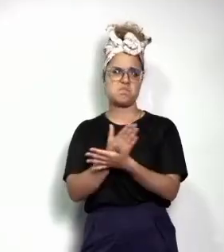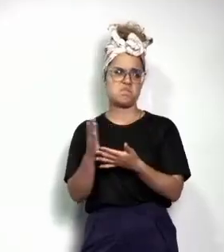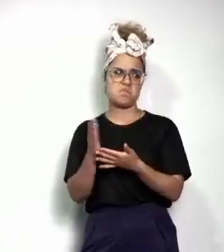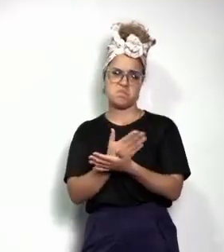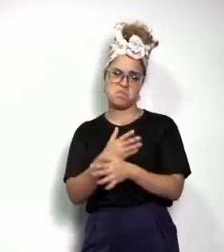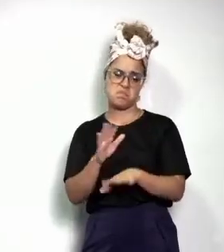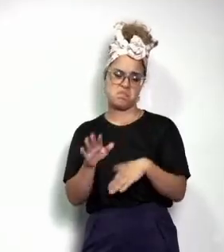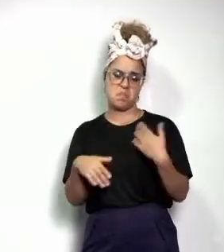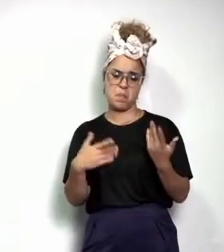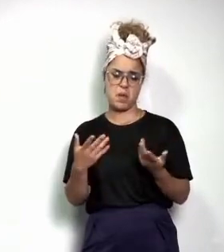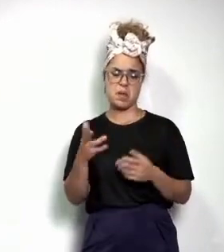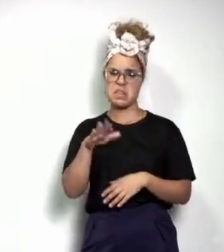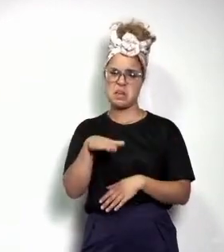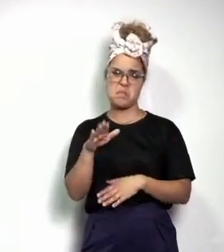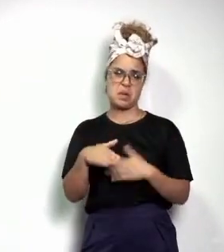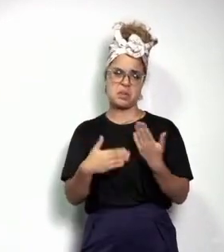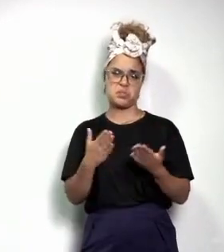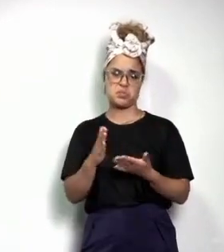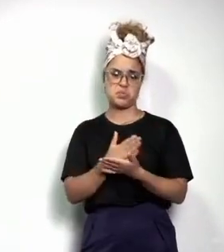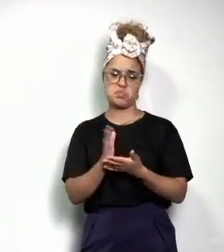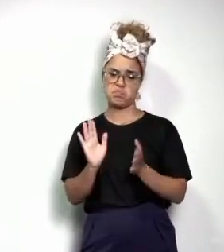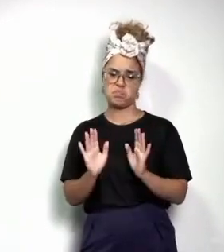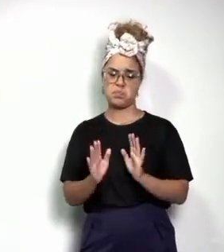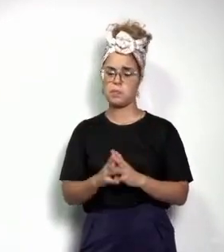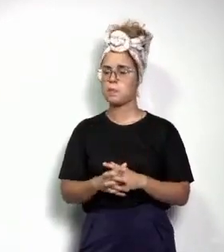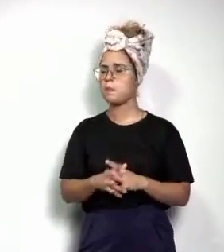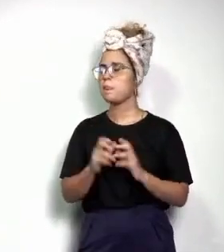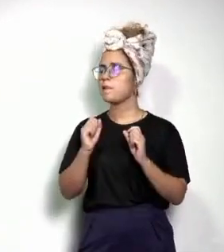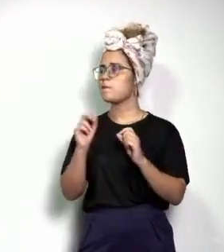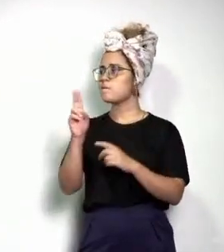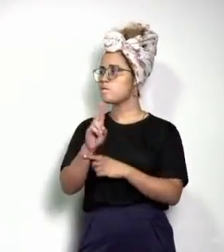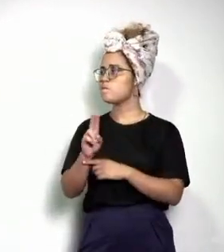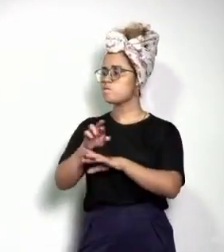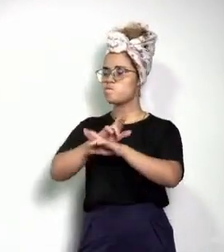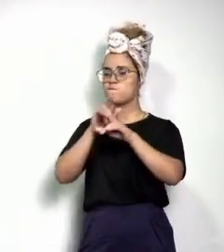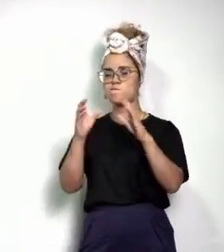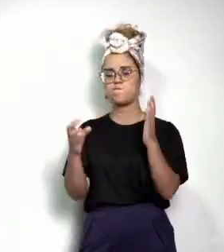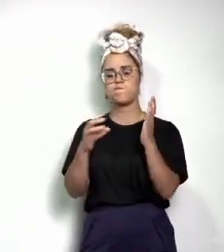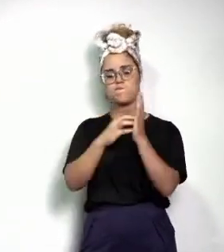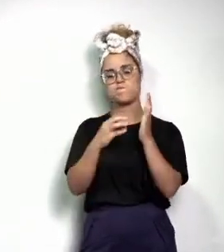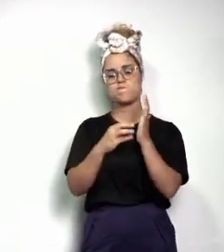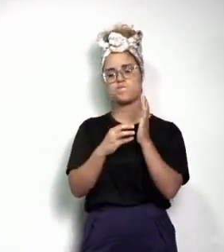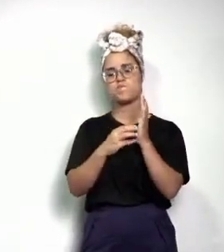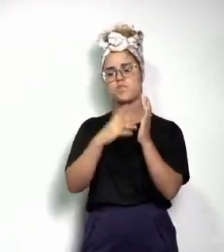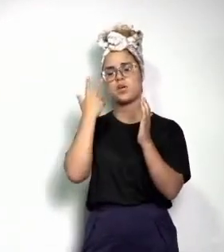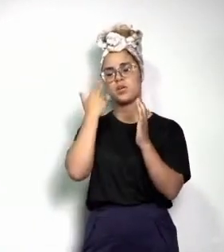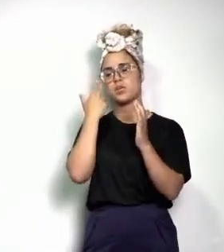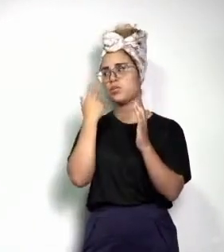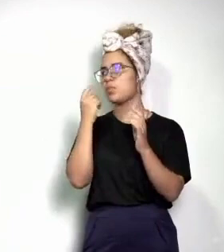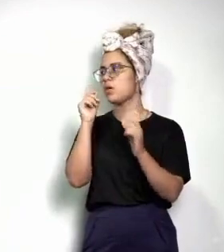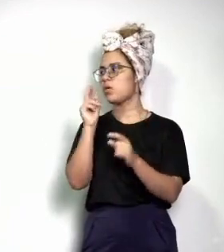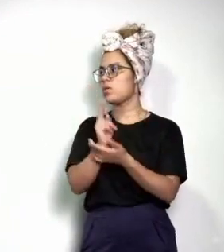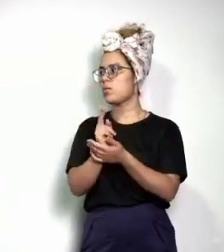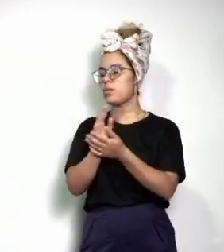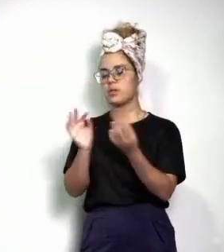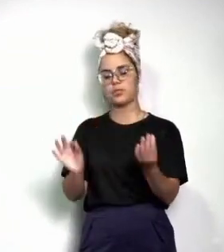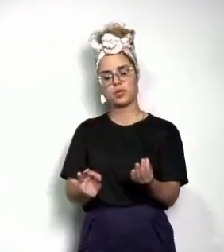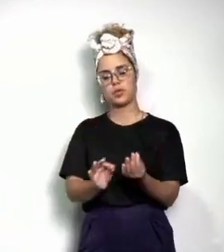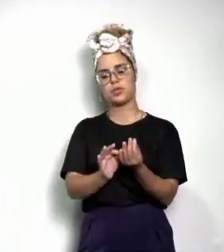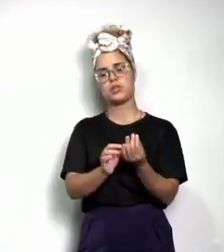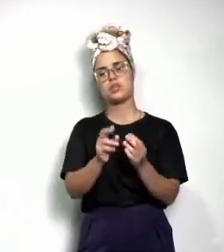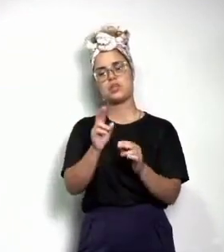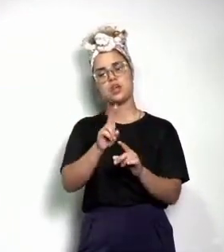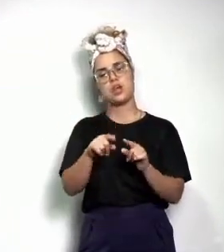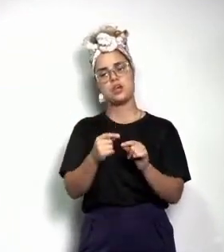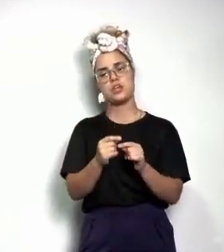não é? Você sabe? É porque ela pode ser alimentada por várias baterias. Sim. Aí é comum, aí seria esse mesmo cabo. E o cabo